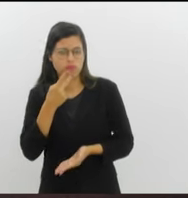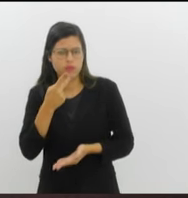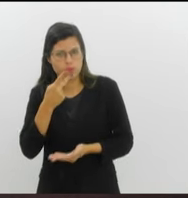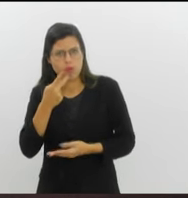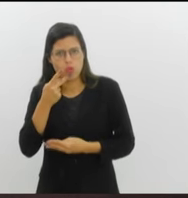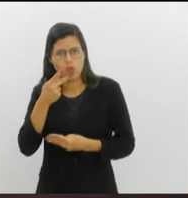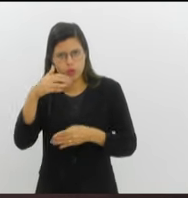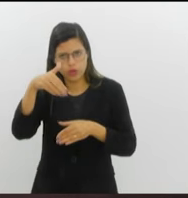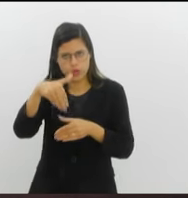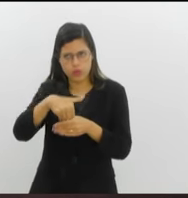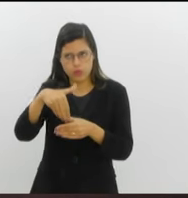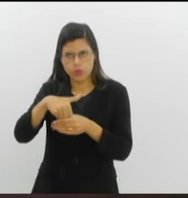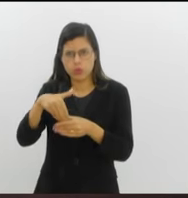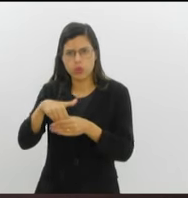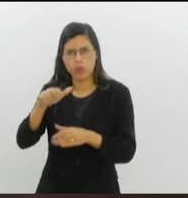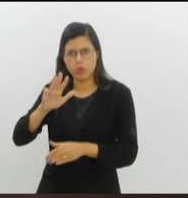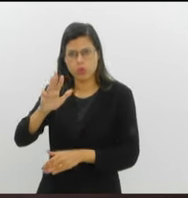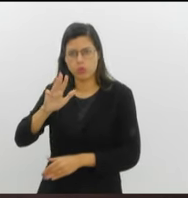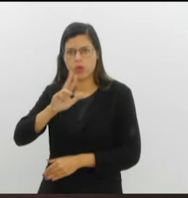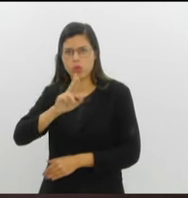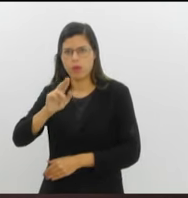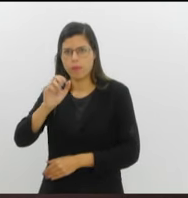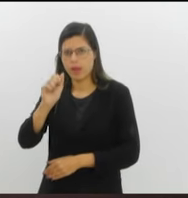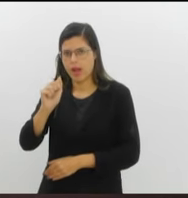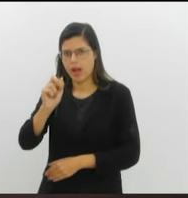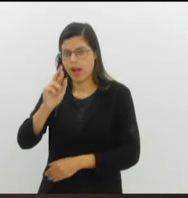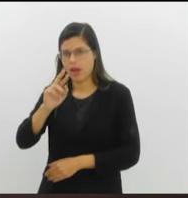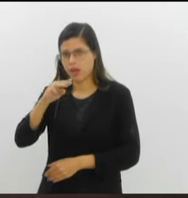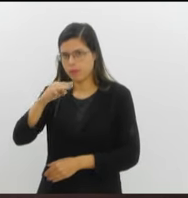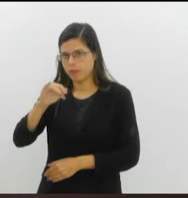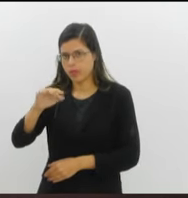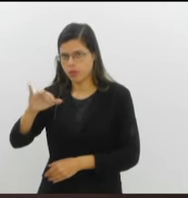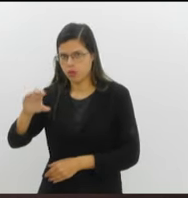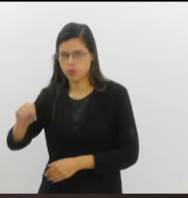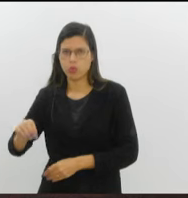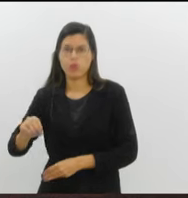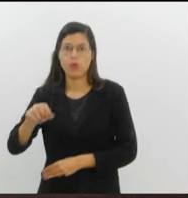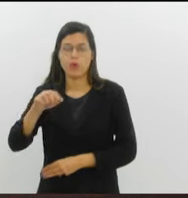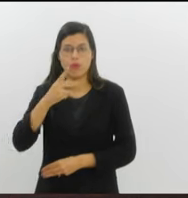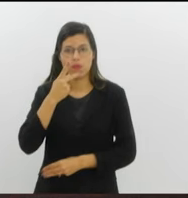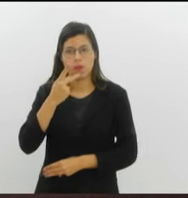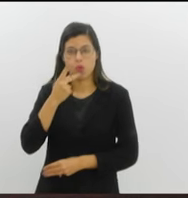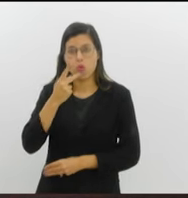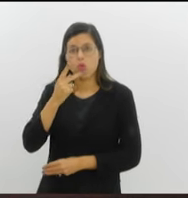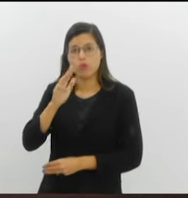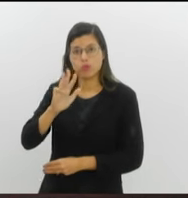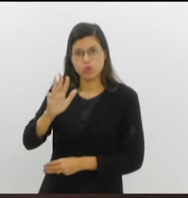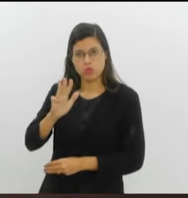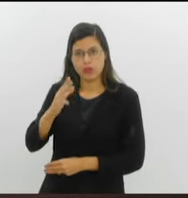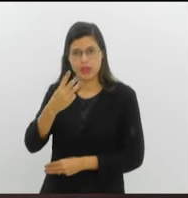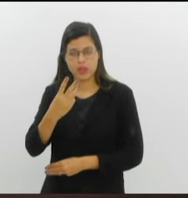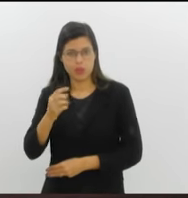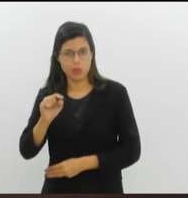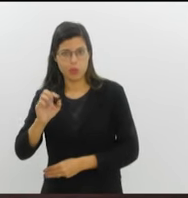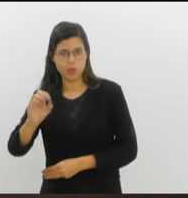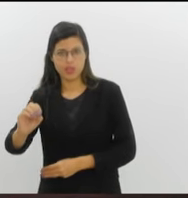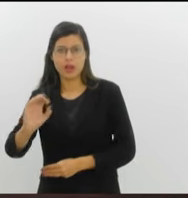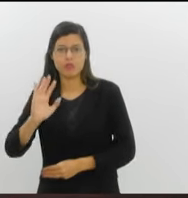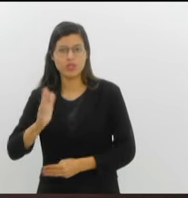Ex-presidente do Banco Central, Armínio Fraga. Lula 3.0 já é um fiasco político. A